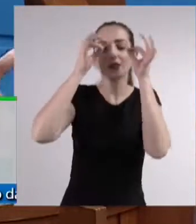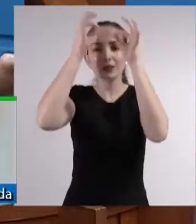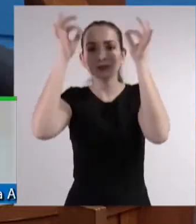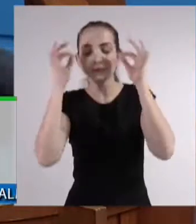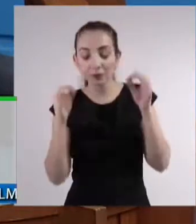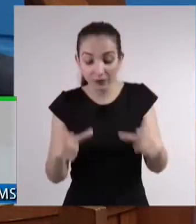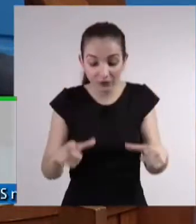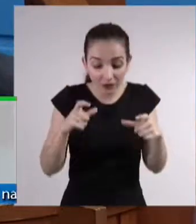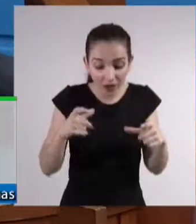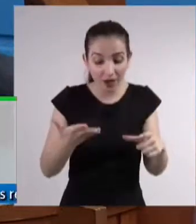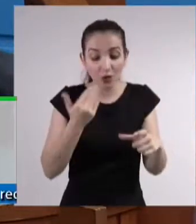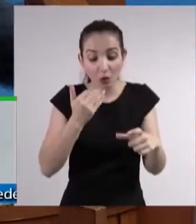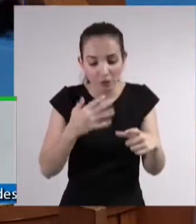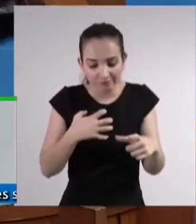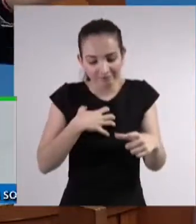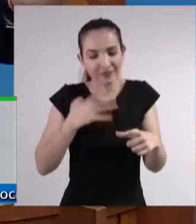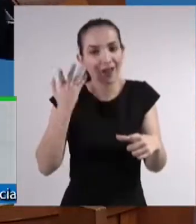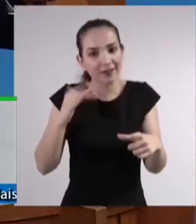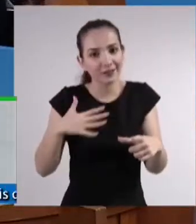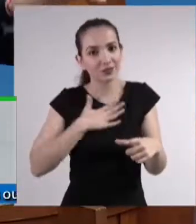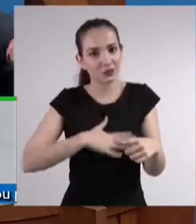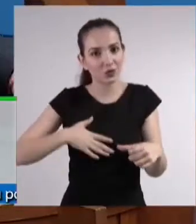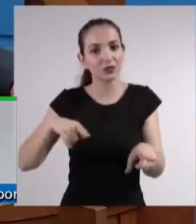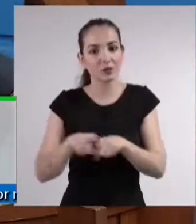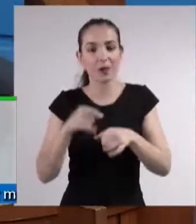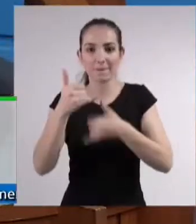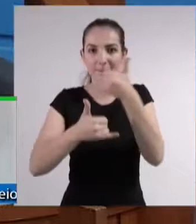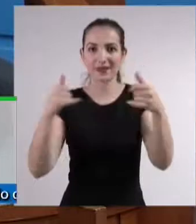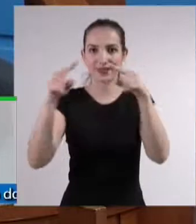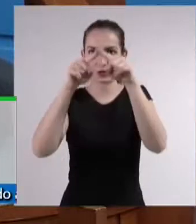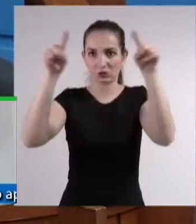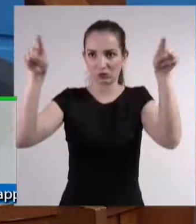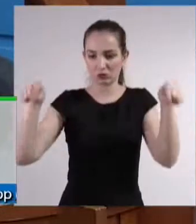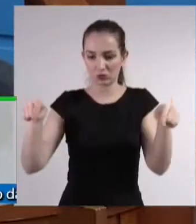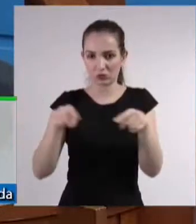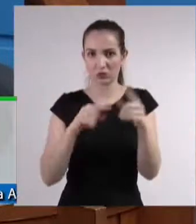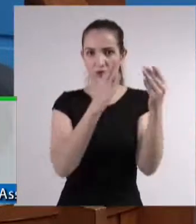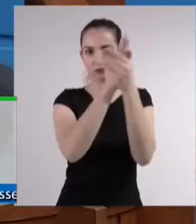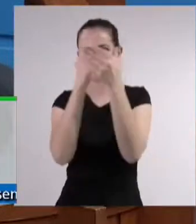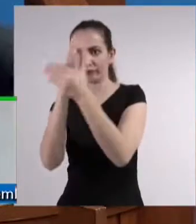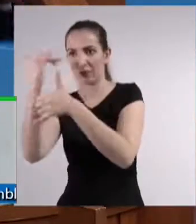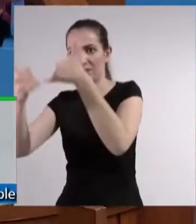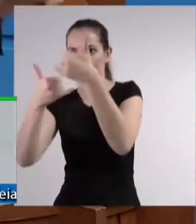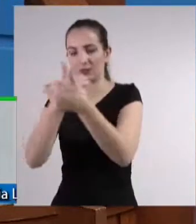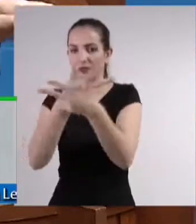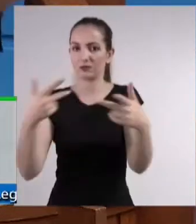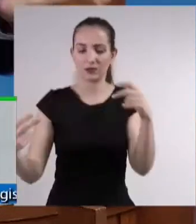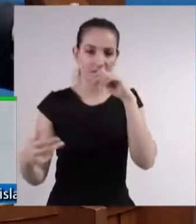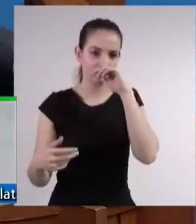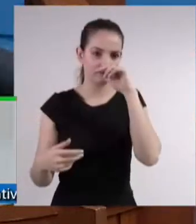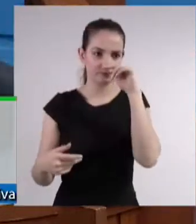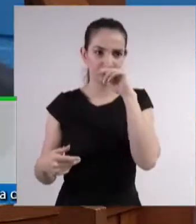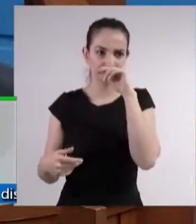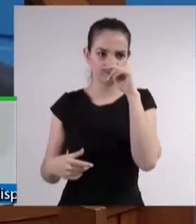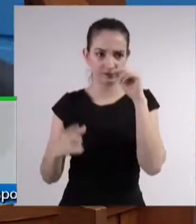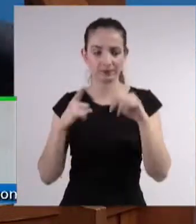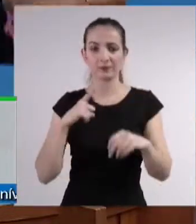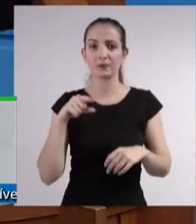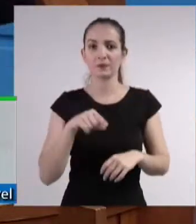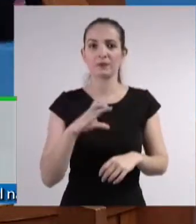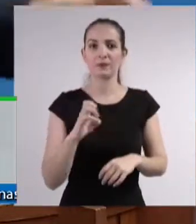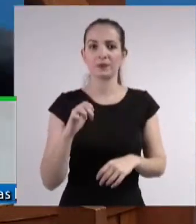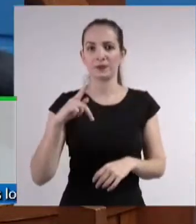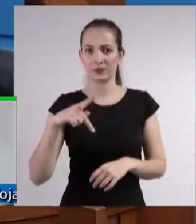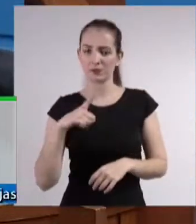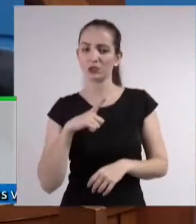sintam acolhidas, uma brinquedoteca. Isso é humanizar a saúde. E lá no SEMP tinha.